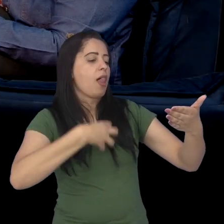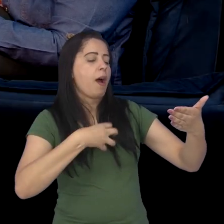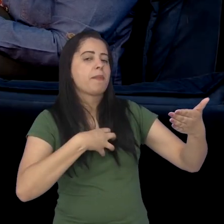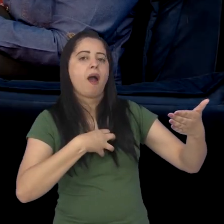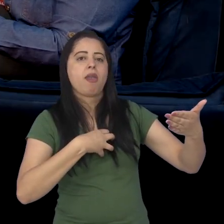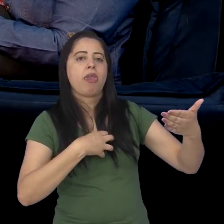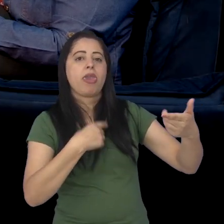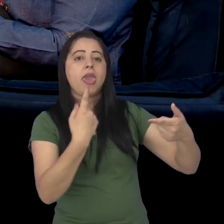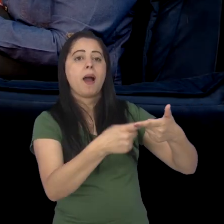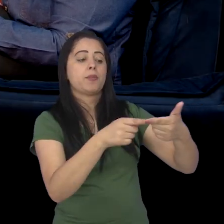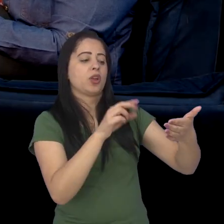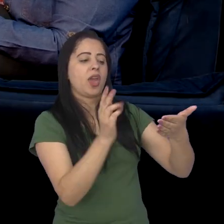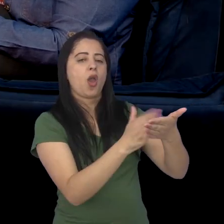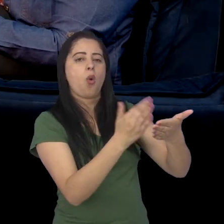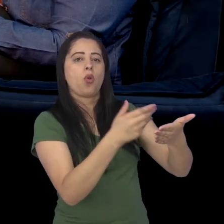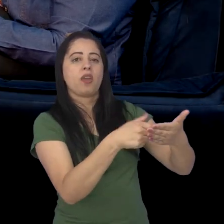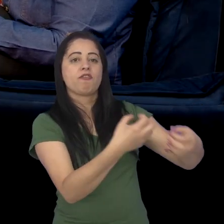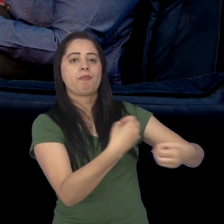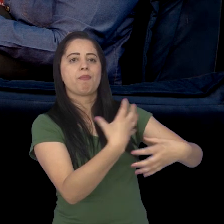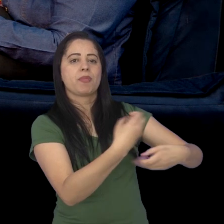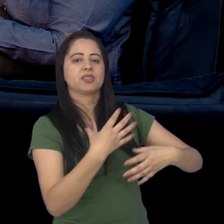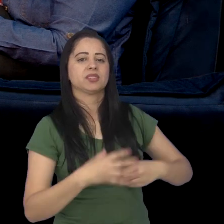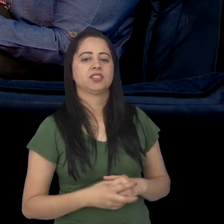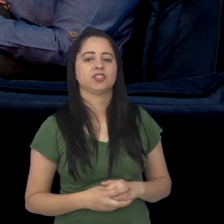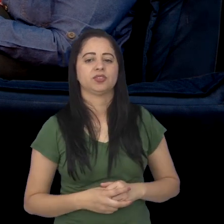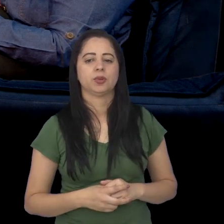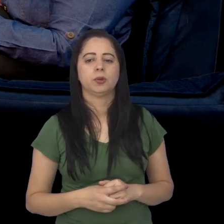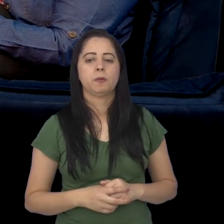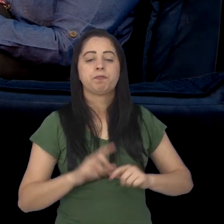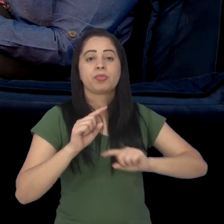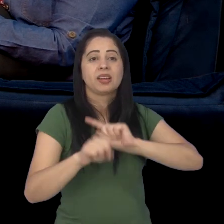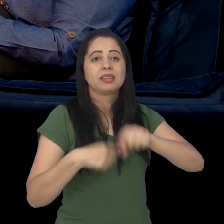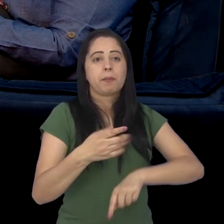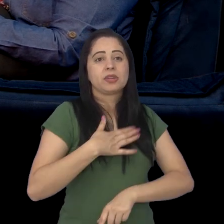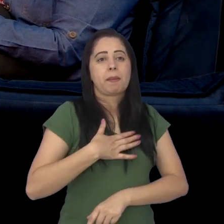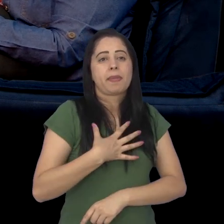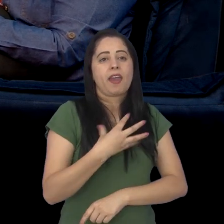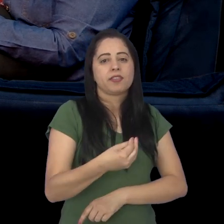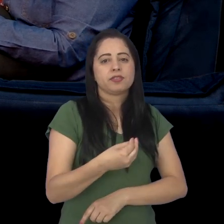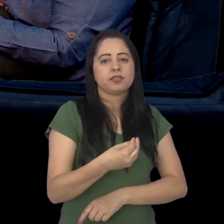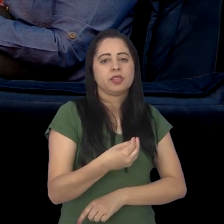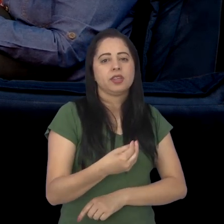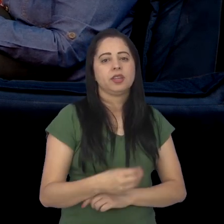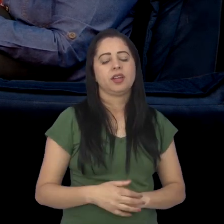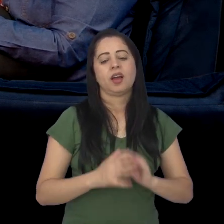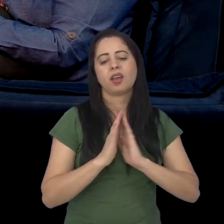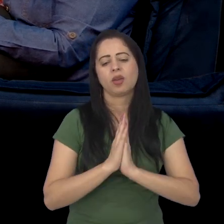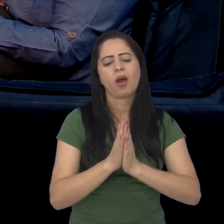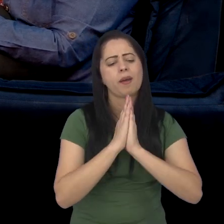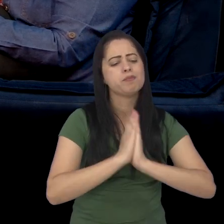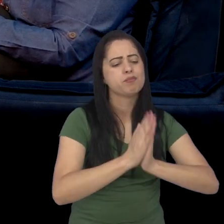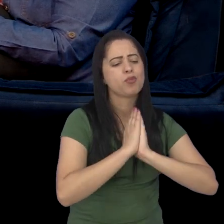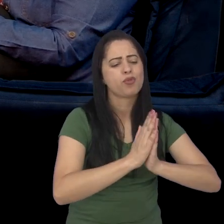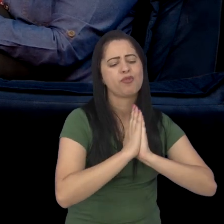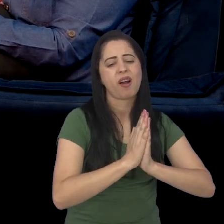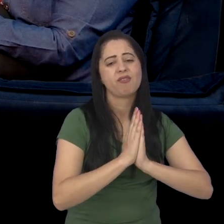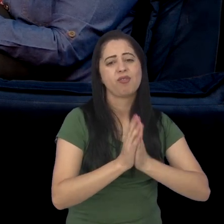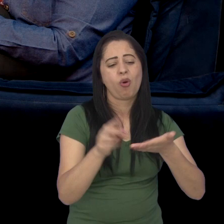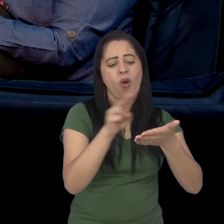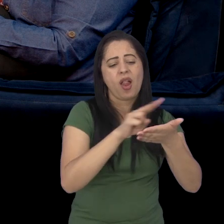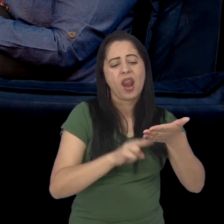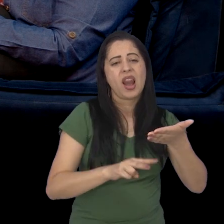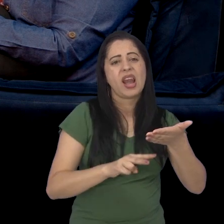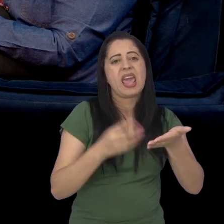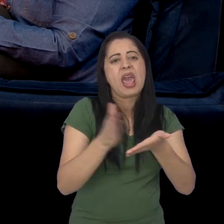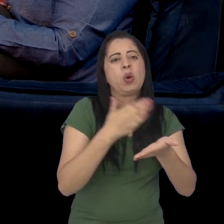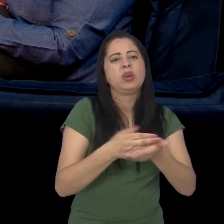queria viajar para a Bahia, eu queria conhecer o Nordeste por conta desse livro. E aí a minha filha, quando nasceu, começou